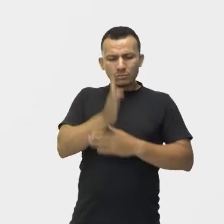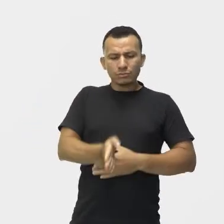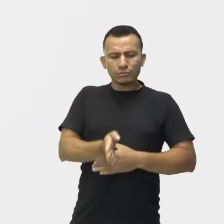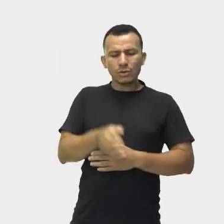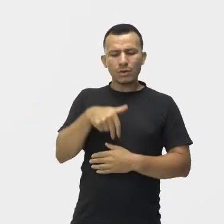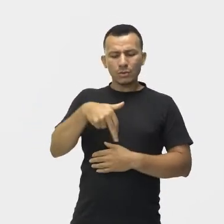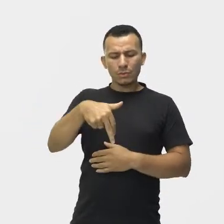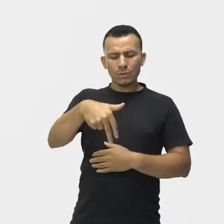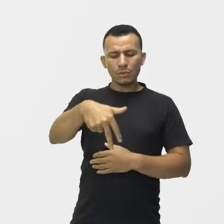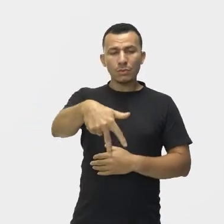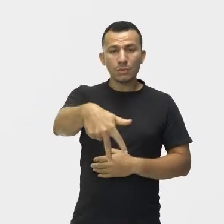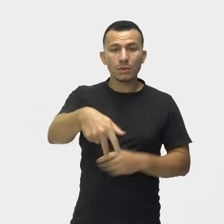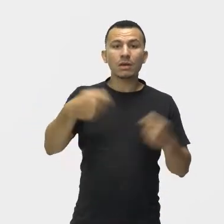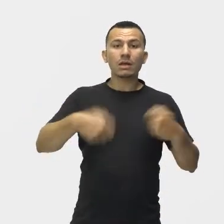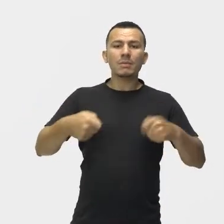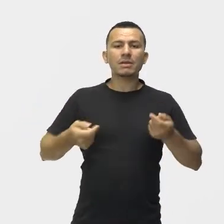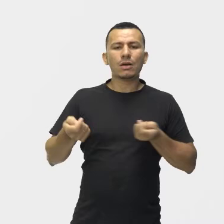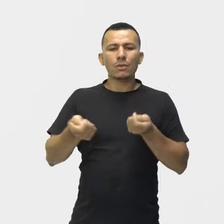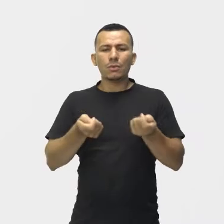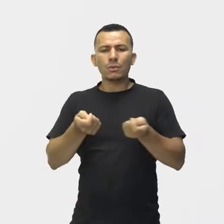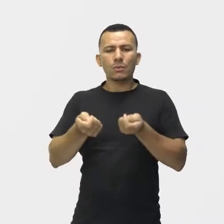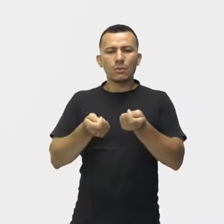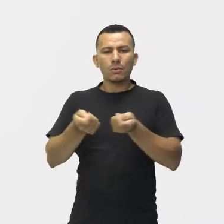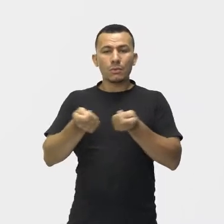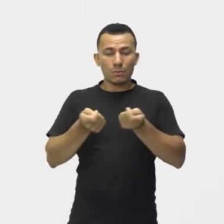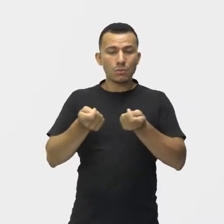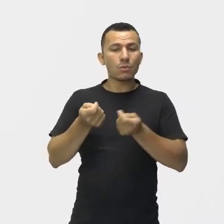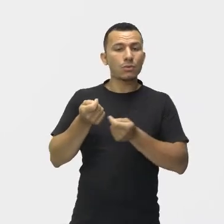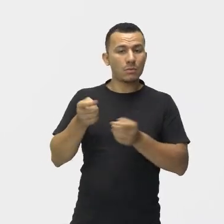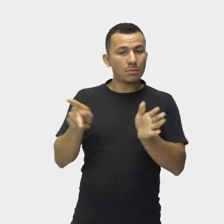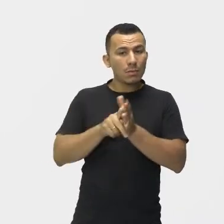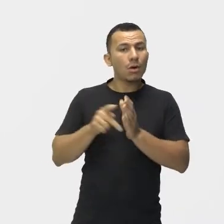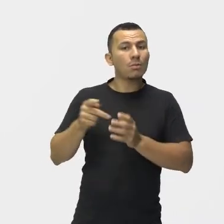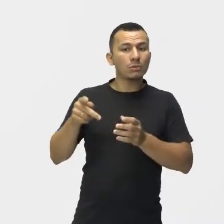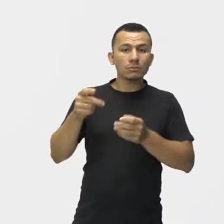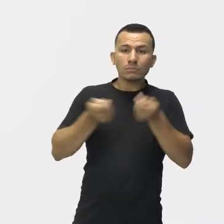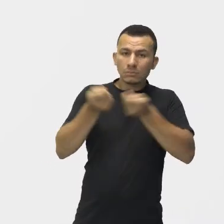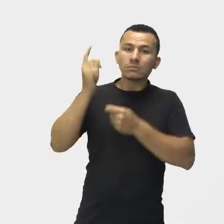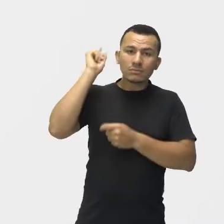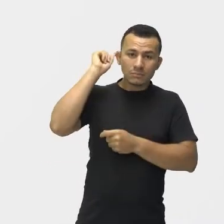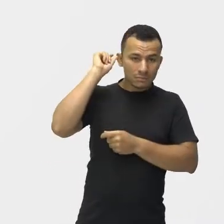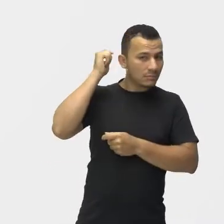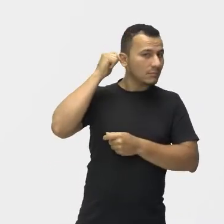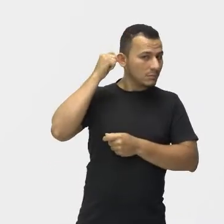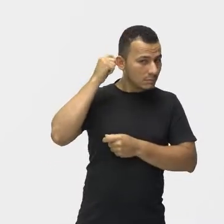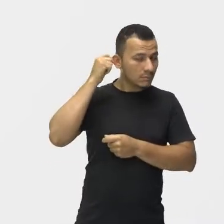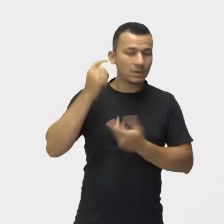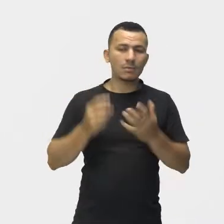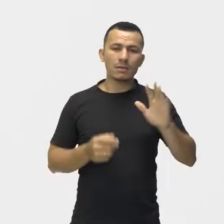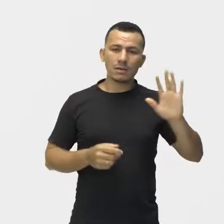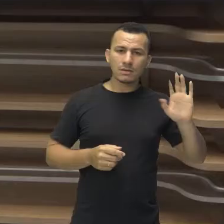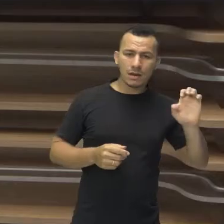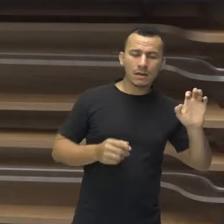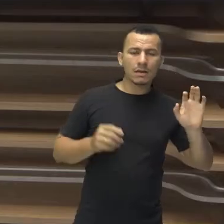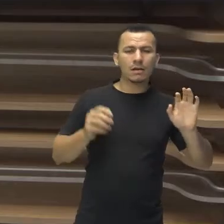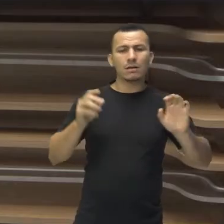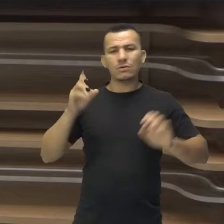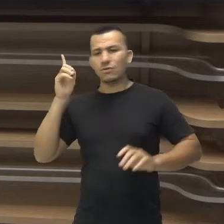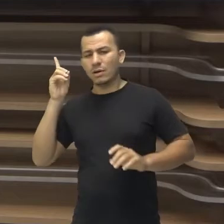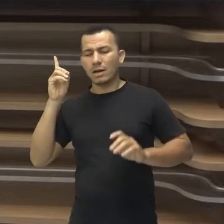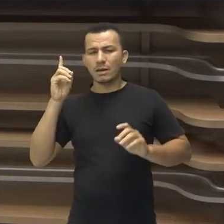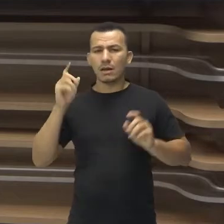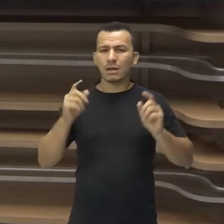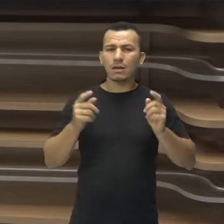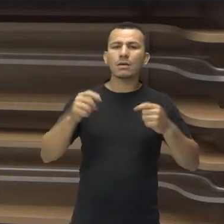vai precisar desse balanço ali da orelha interna, né? O equilíbrio aí da esquerda com a direita para que você